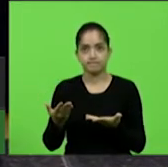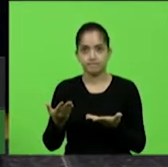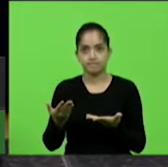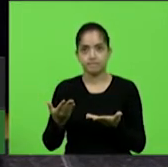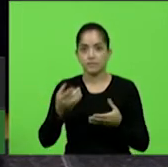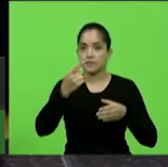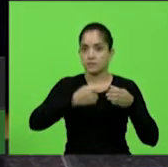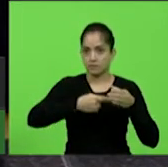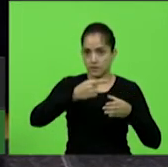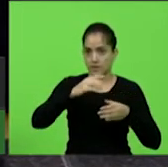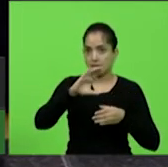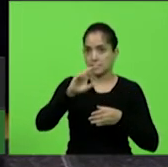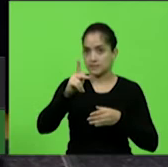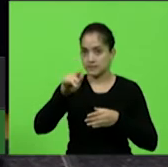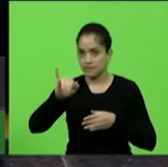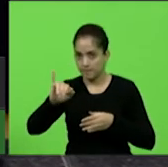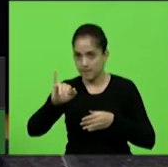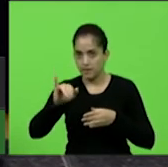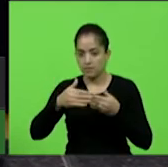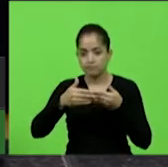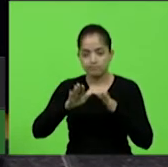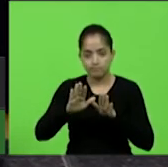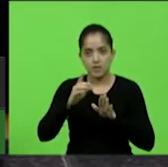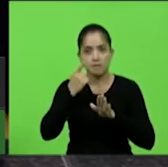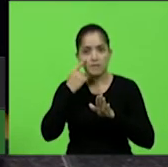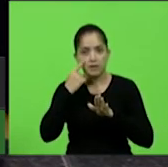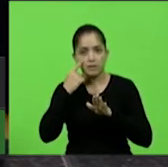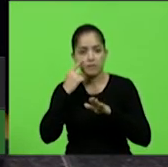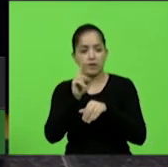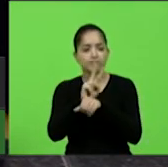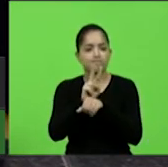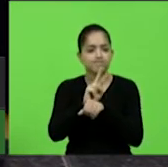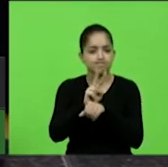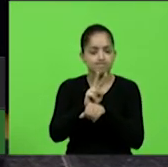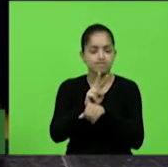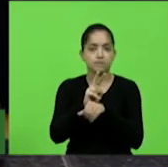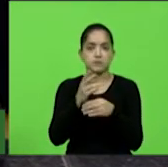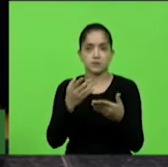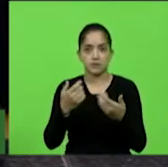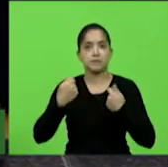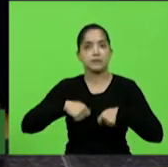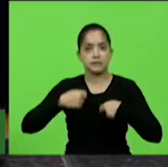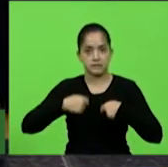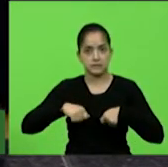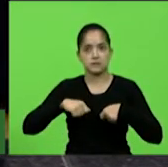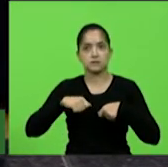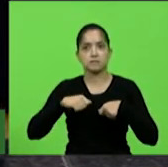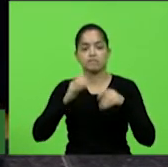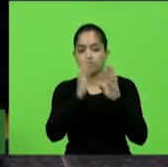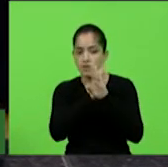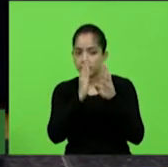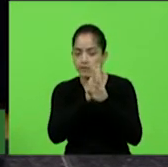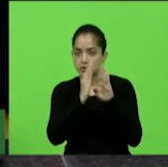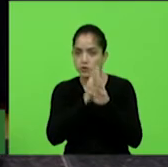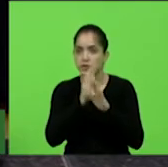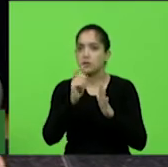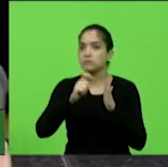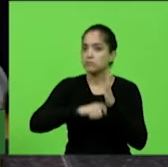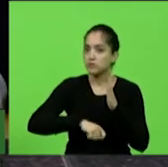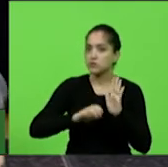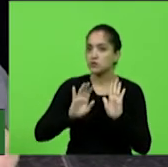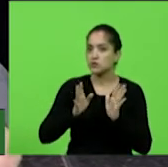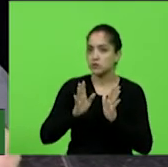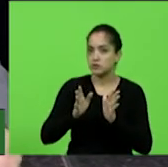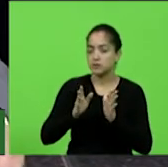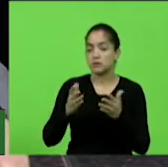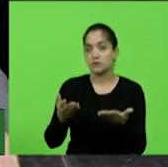da CPI para averiguar essa questão. Extraordinária. Quer dizer que já assinei, junto com Vossa Excelência, e acredito que a